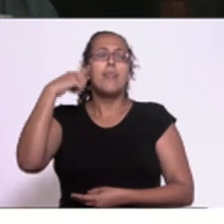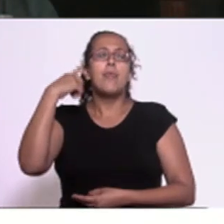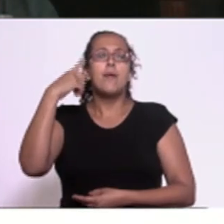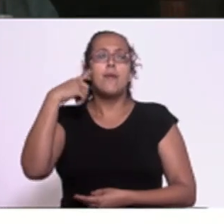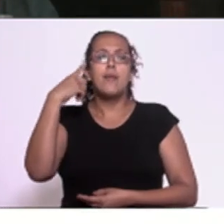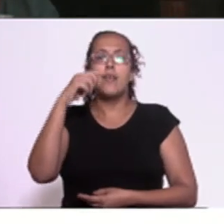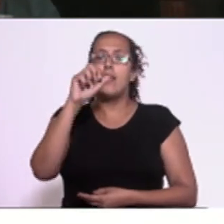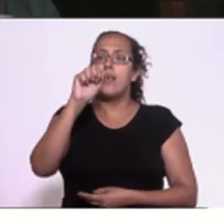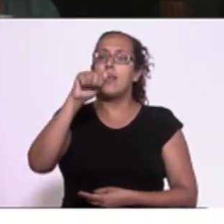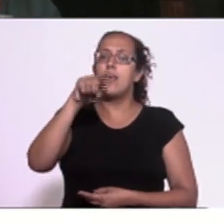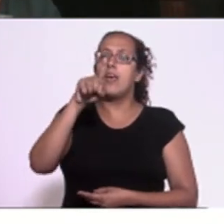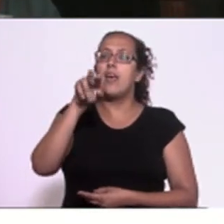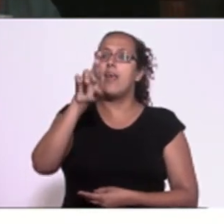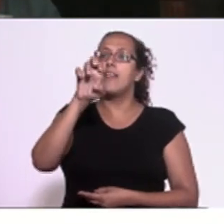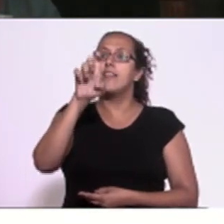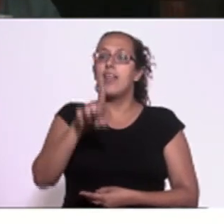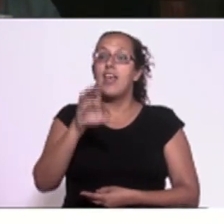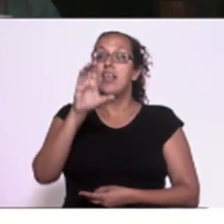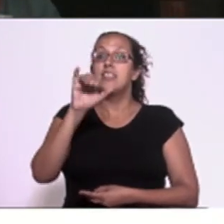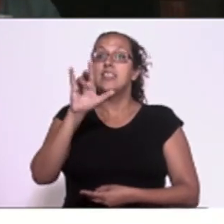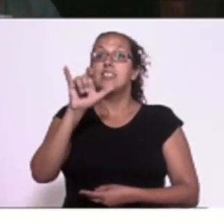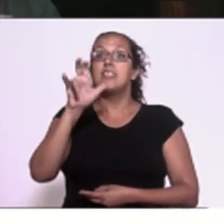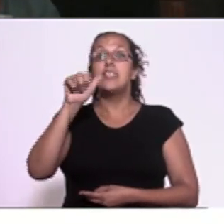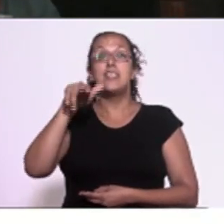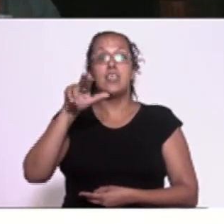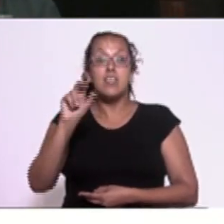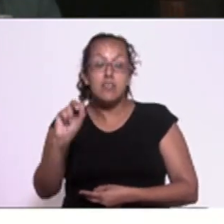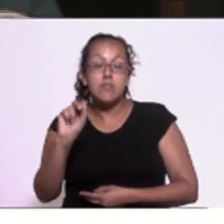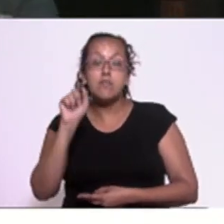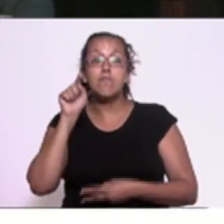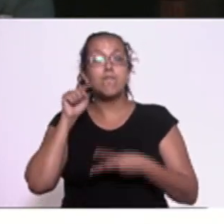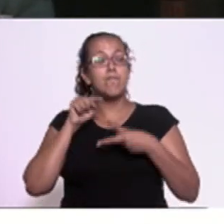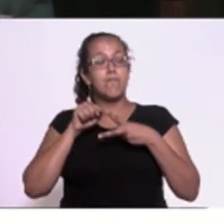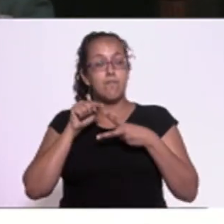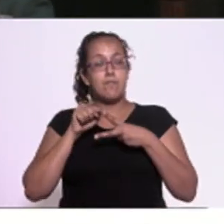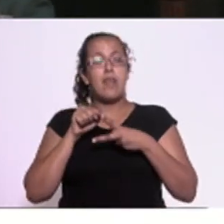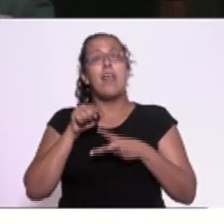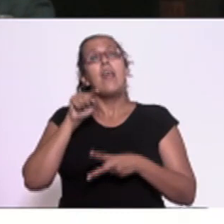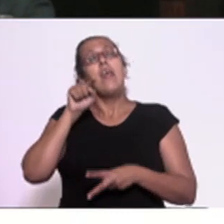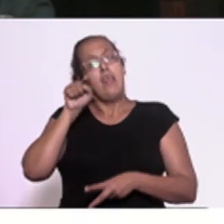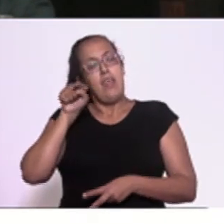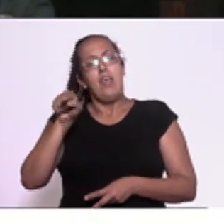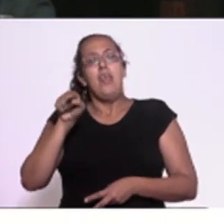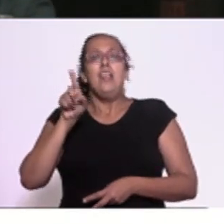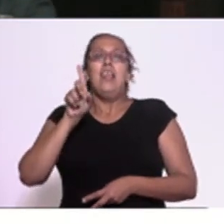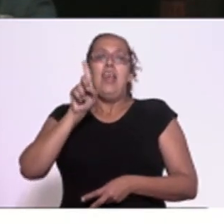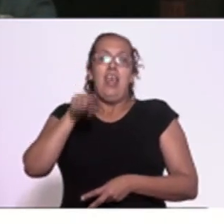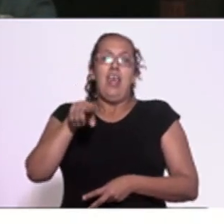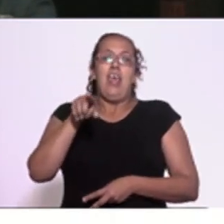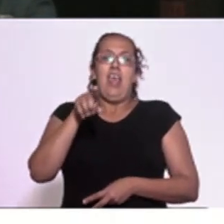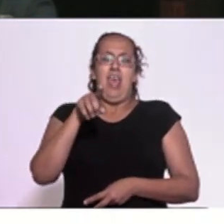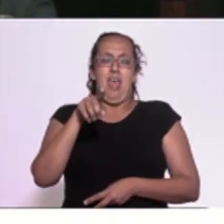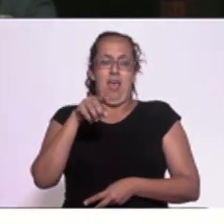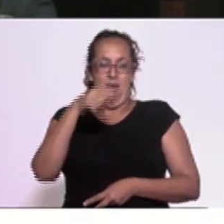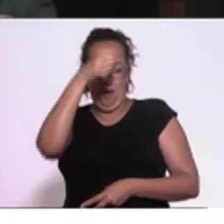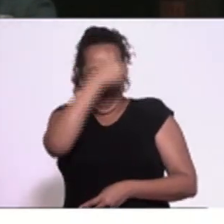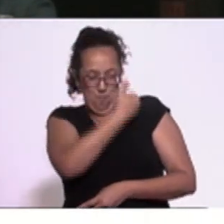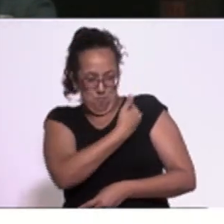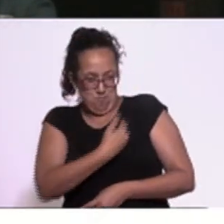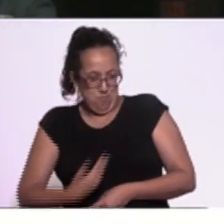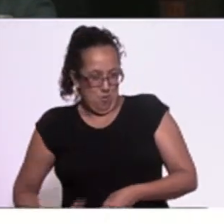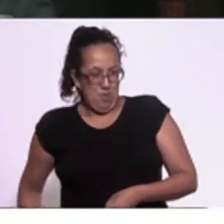deputado André Siciliano, que também é um democrata, um republicano,